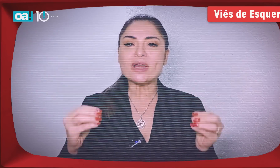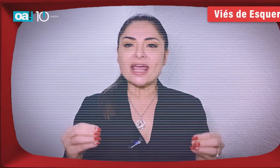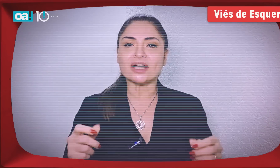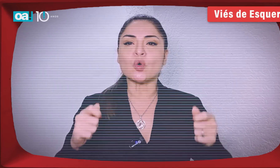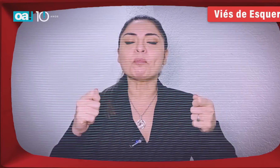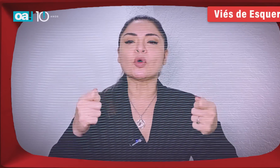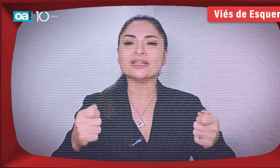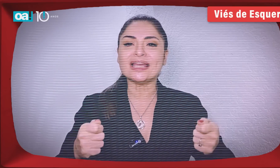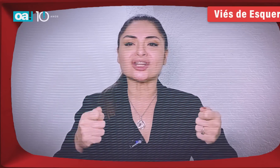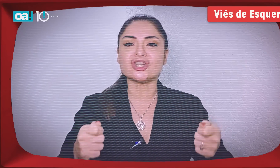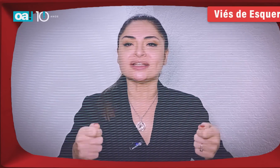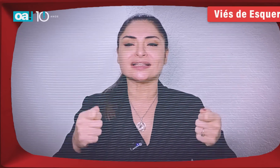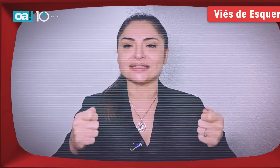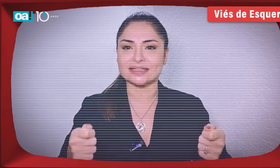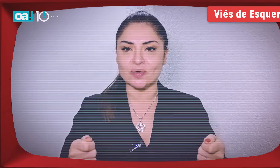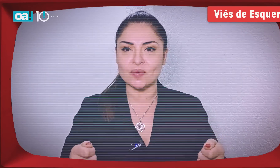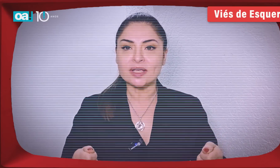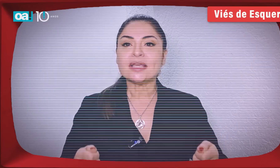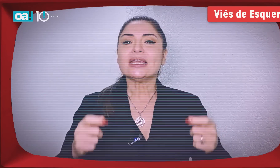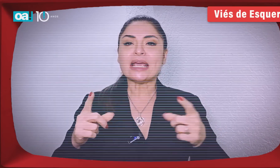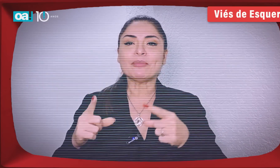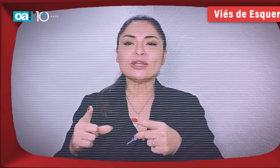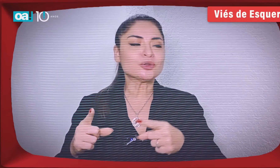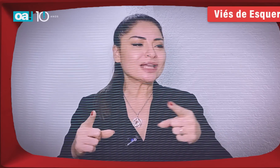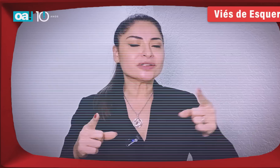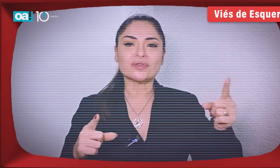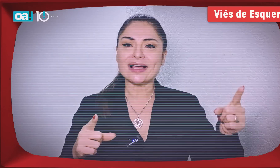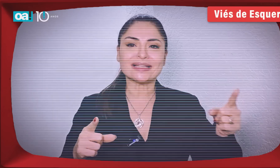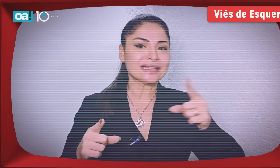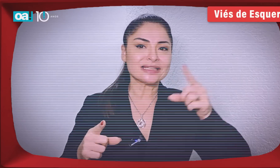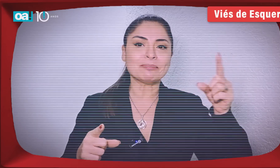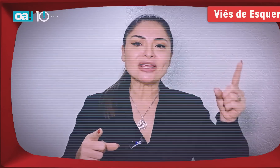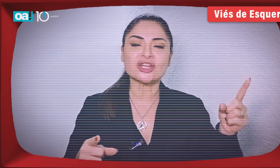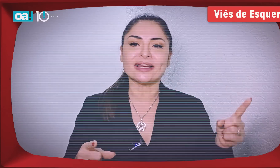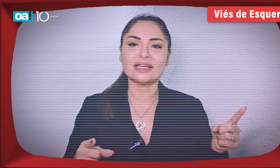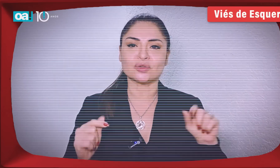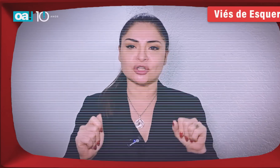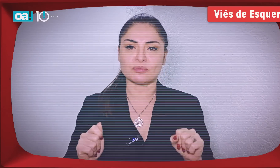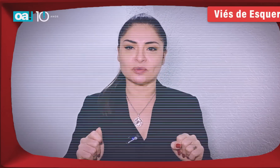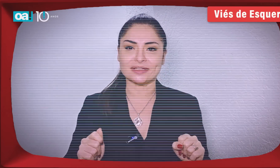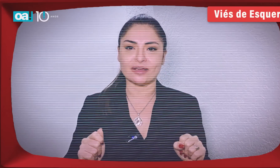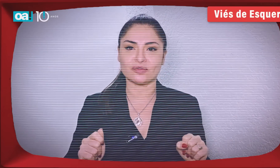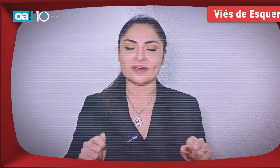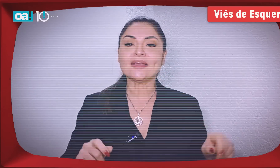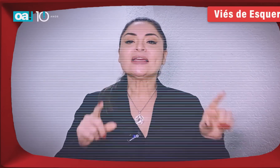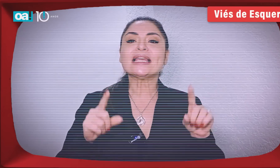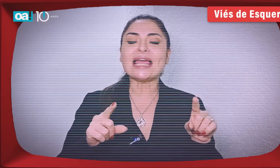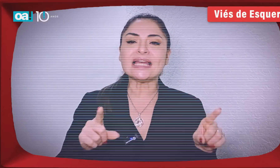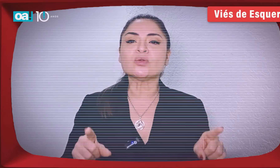uma mulher com poder de decisão. E é por isso que eles fazem essas baixarias com a Dilma